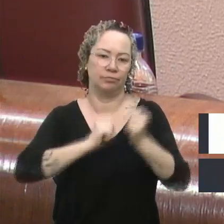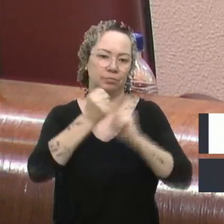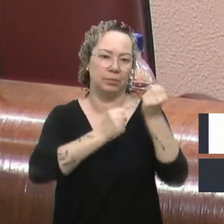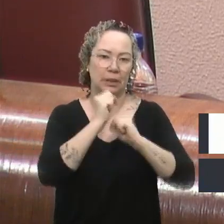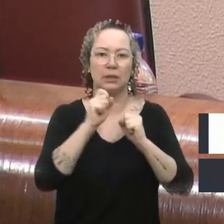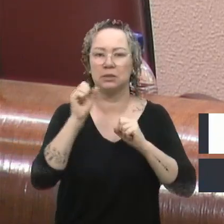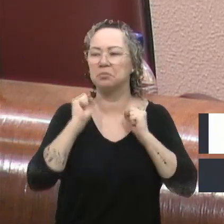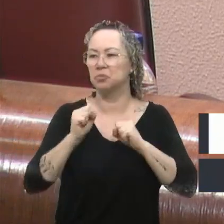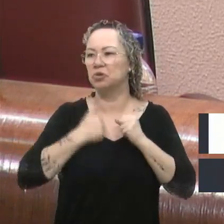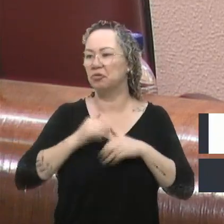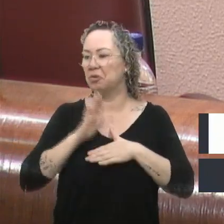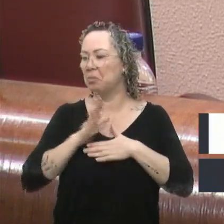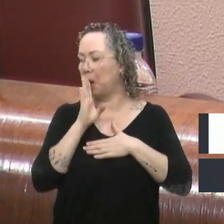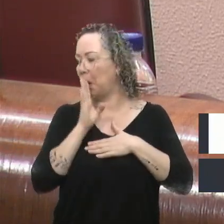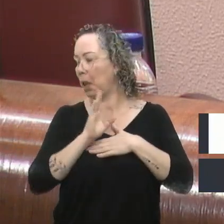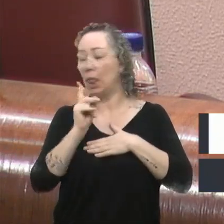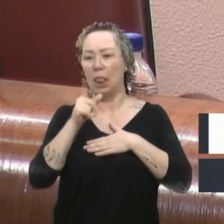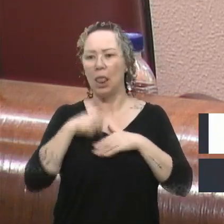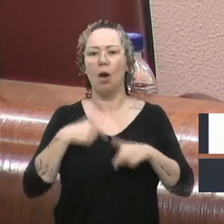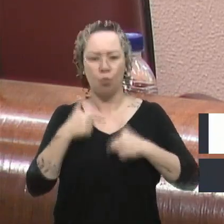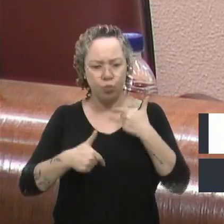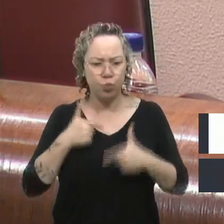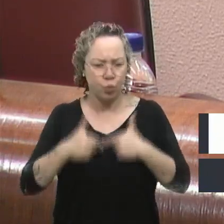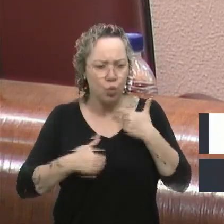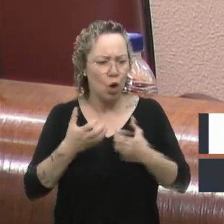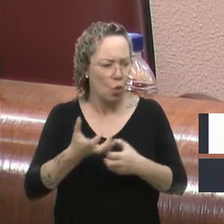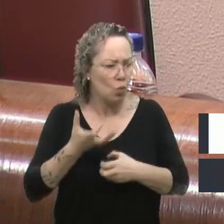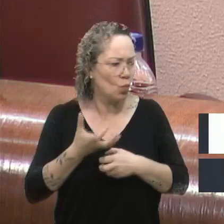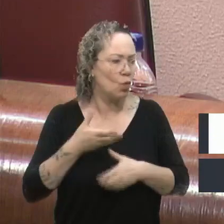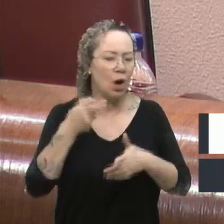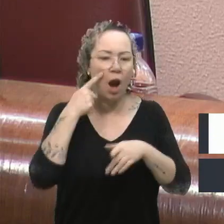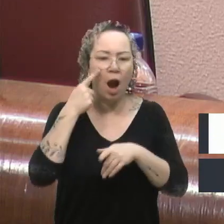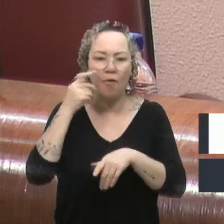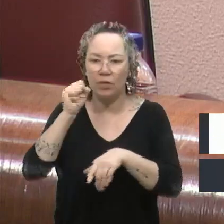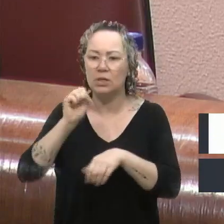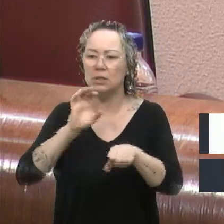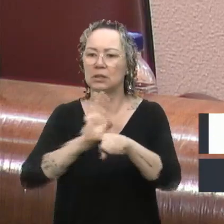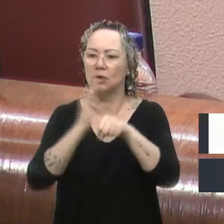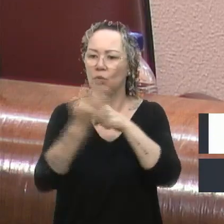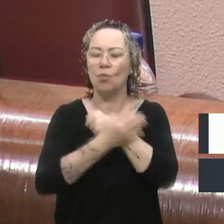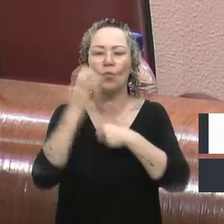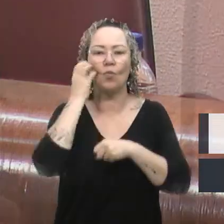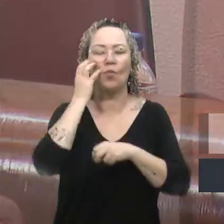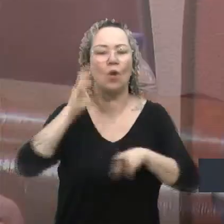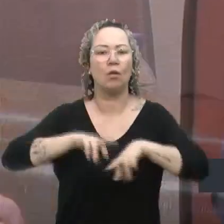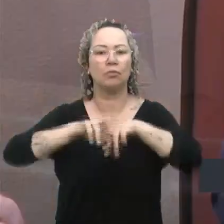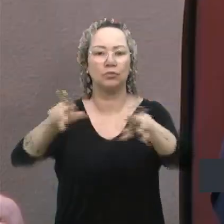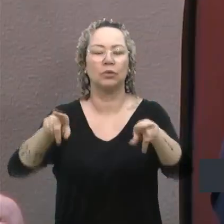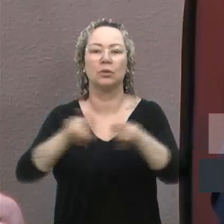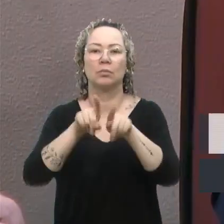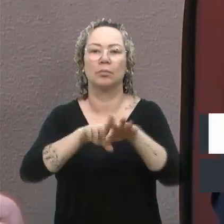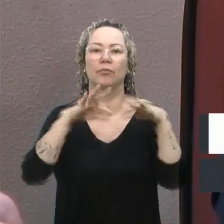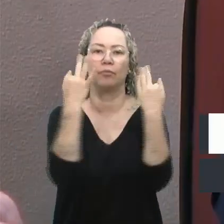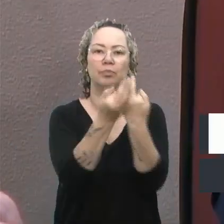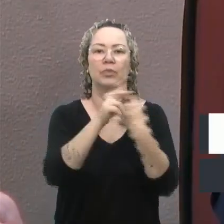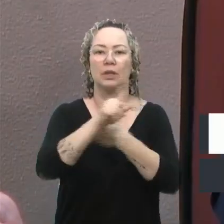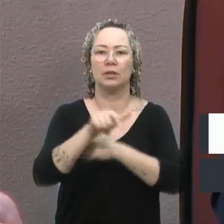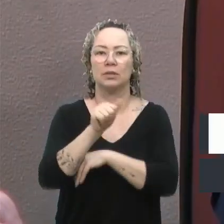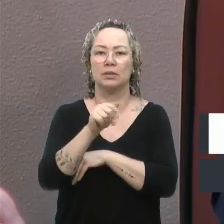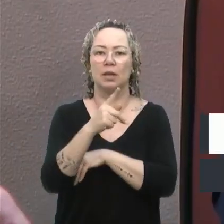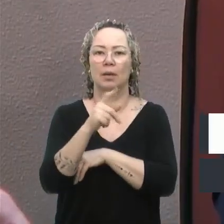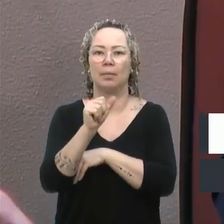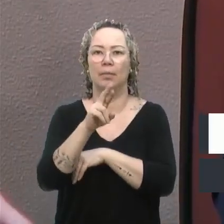e tal, não. Ele é um empresário que quer ver realmente Anarrec diferente. A família Zapparoli, como o senhor bem falou, estava